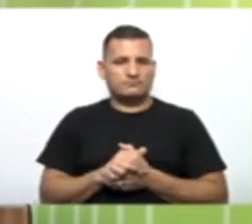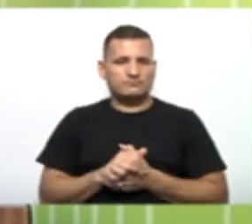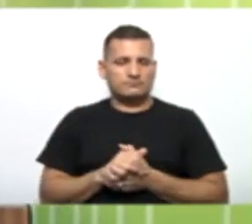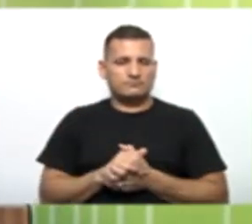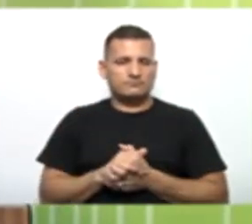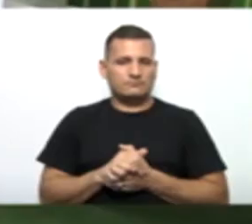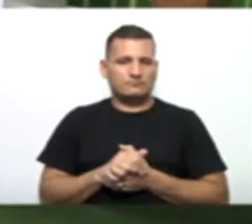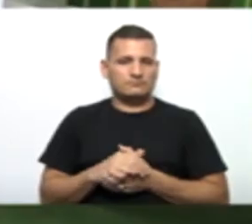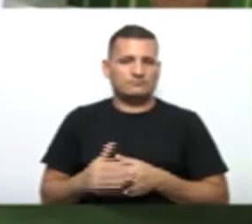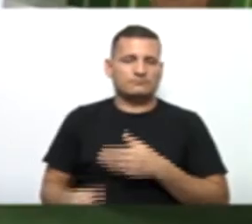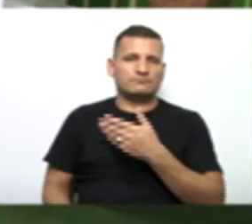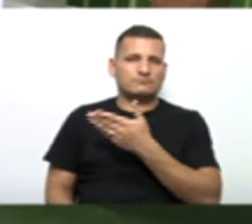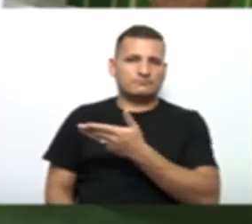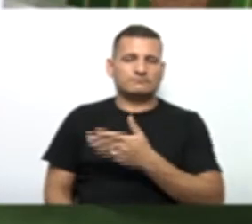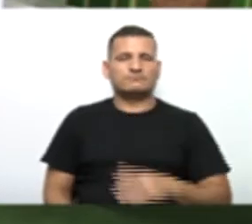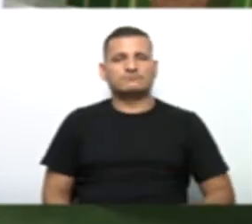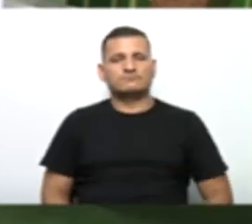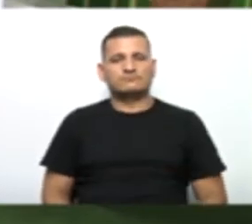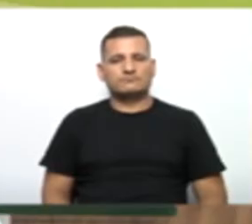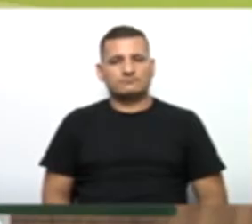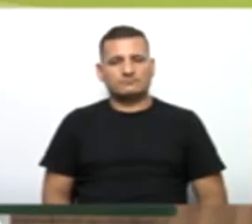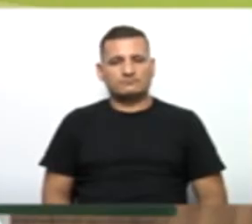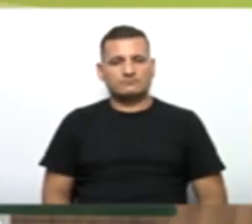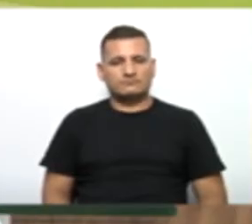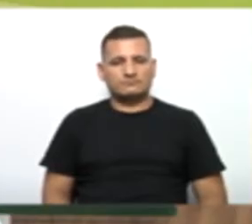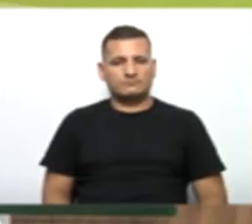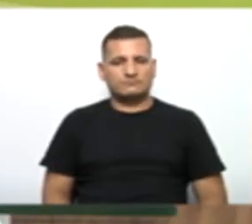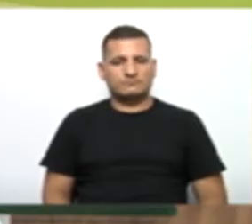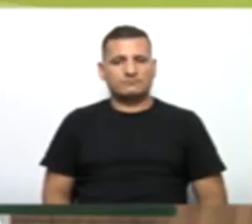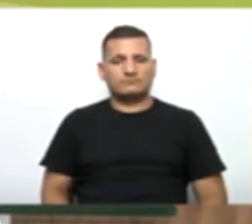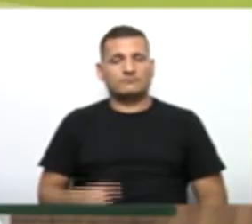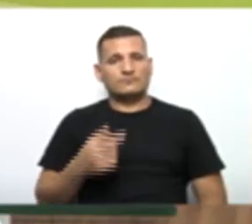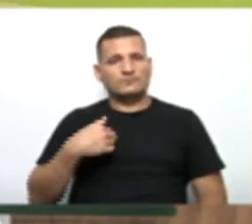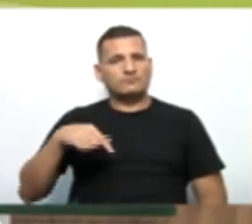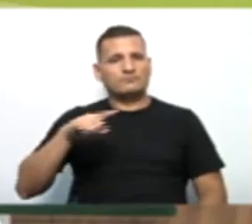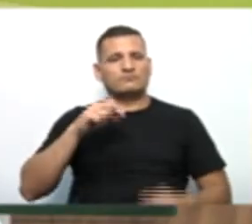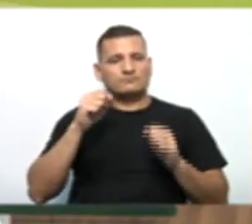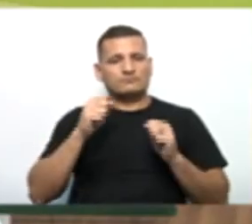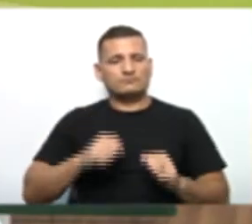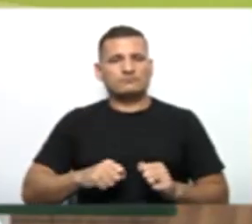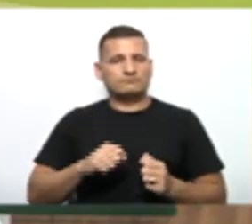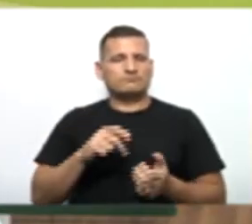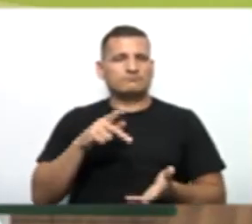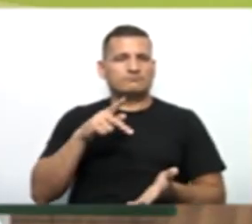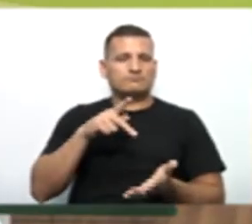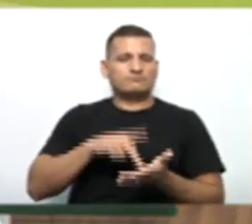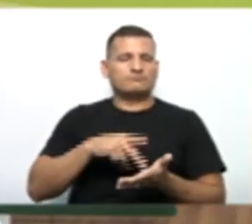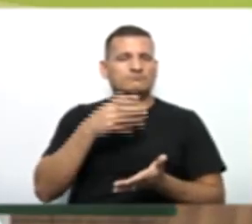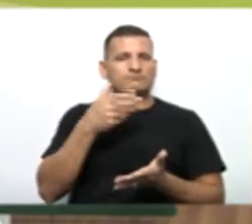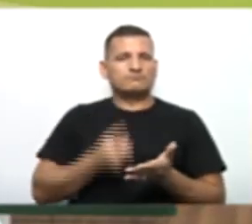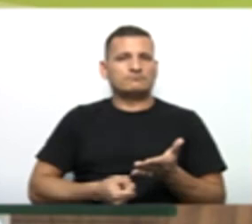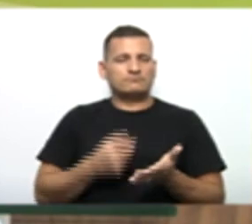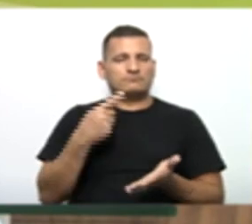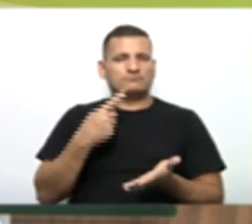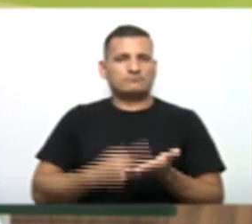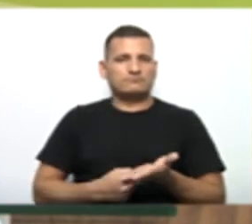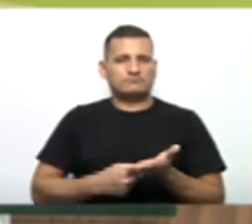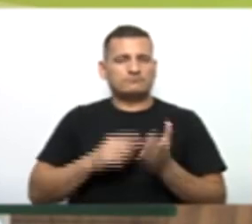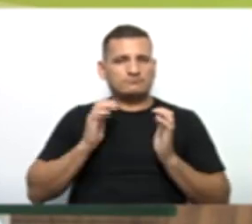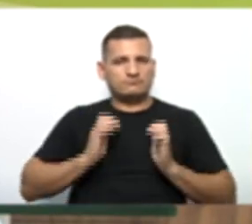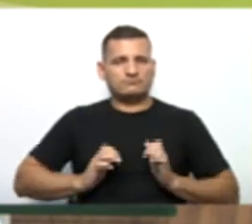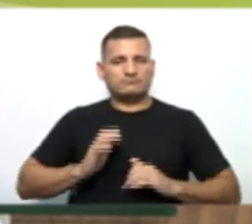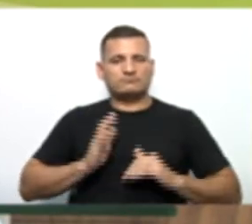professor wesley suas considerações finais que nós possamos realmente é assumir o compromisso da ética